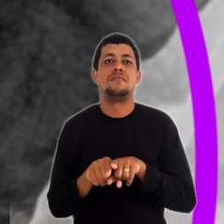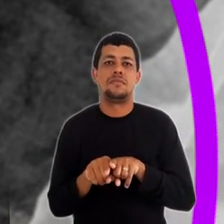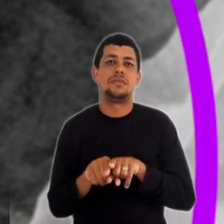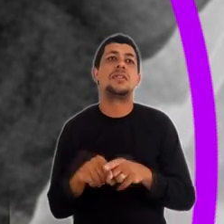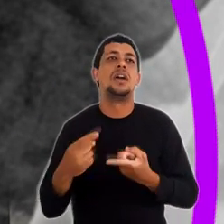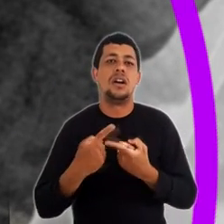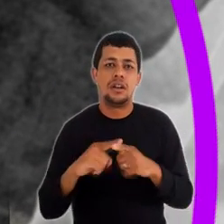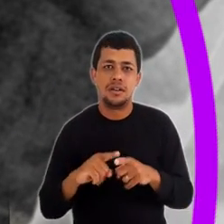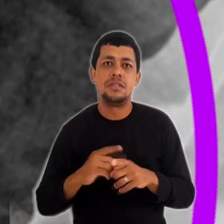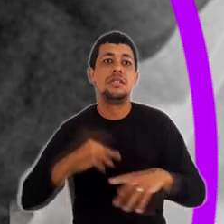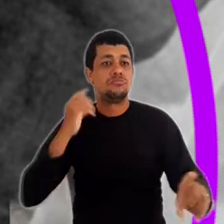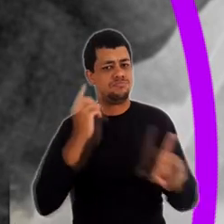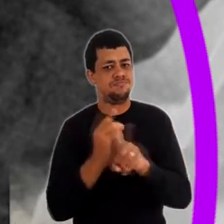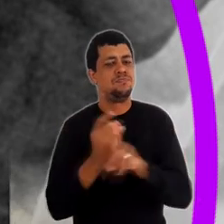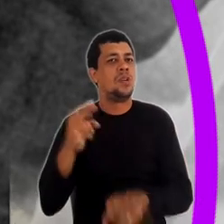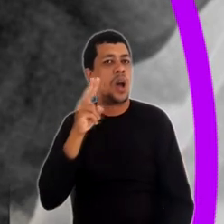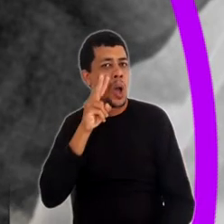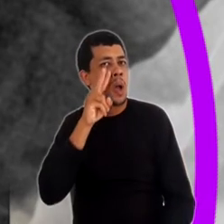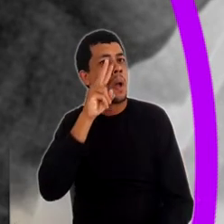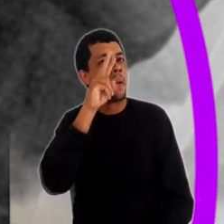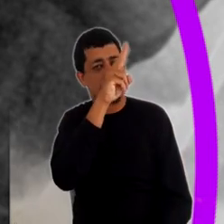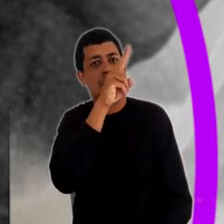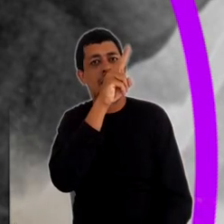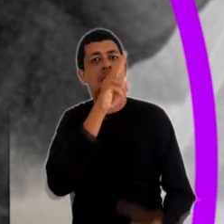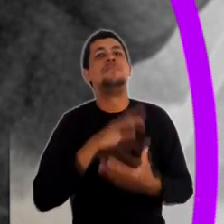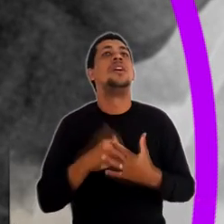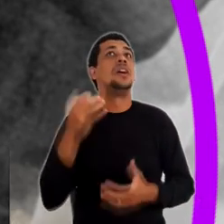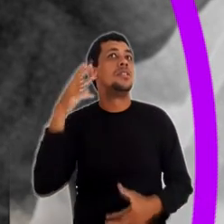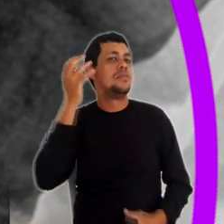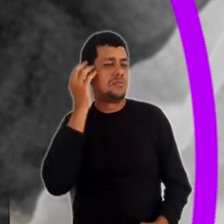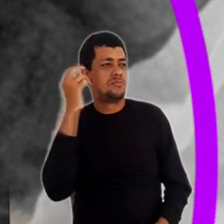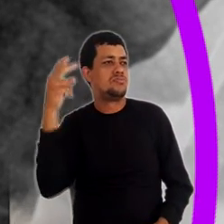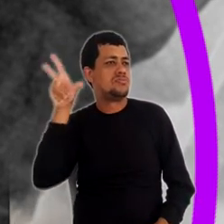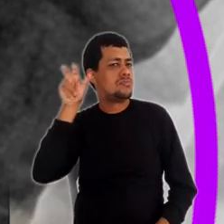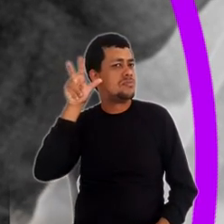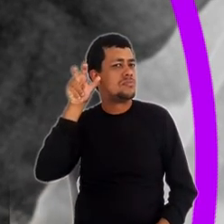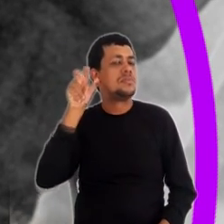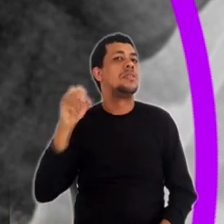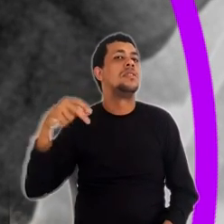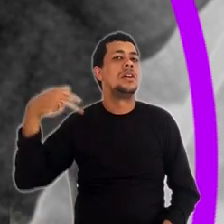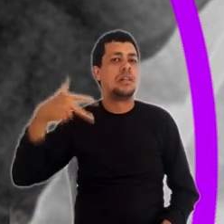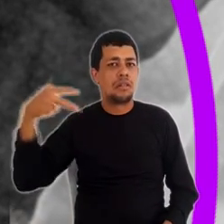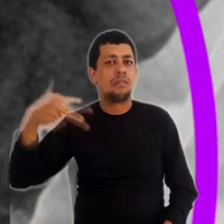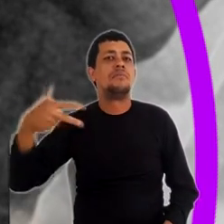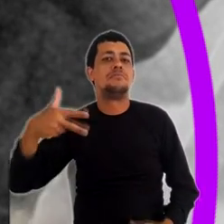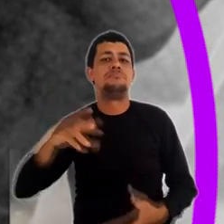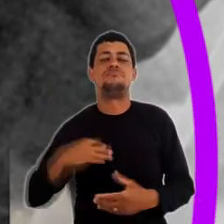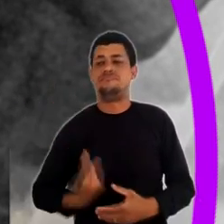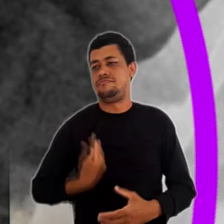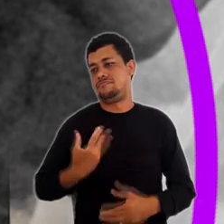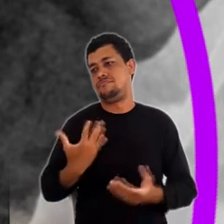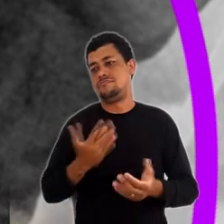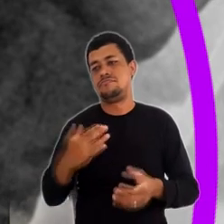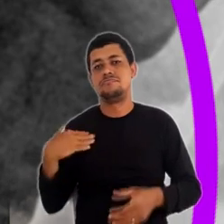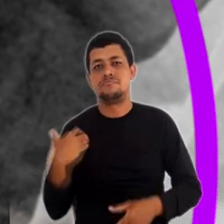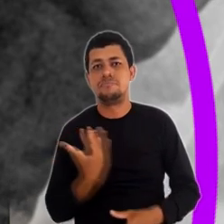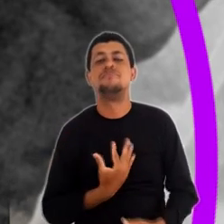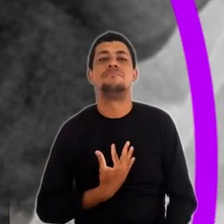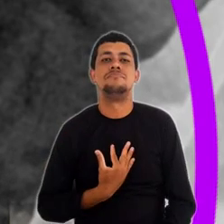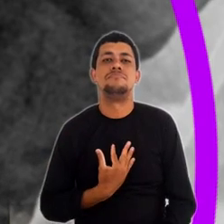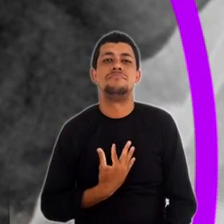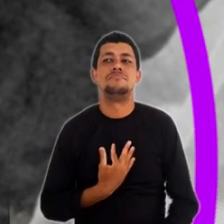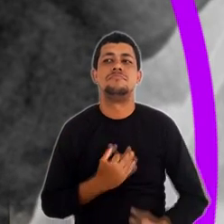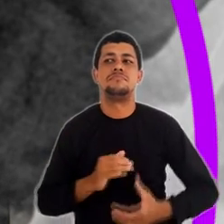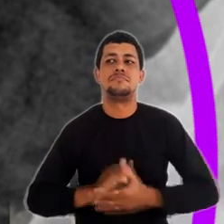E que, apesar disso, eu me encontro a força quando eu escuto rap, que nem eu falo, né? Que a minha Bíblia eu encontro nas rimas, no beat